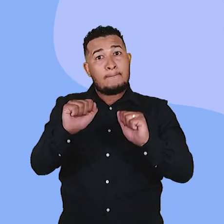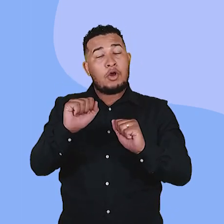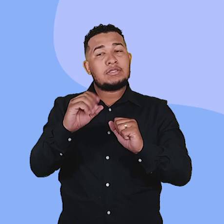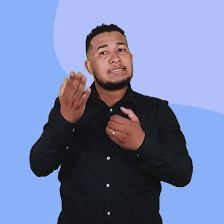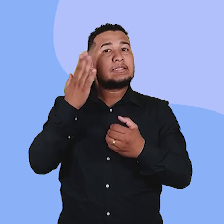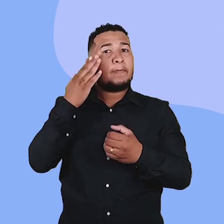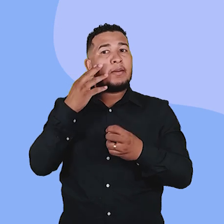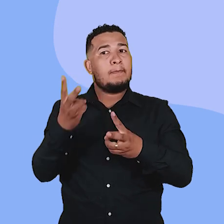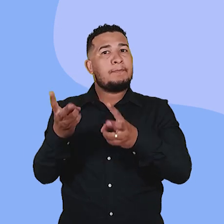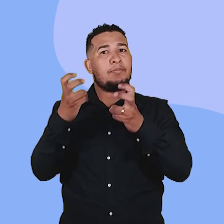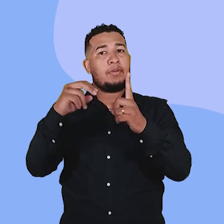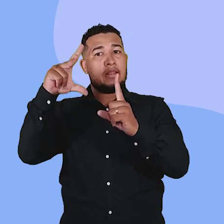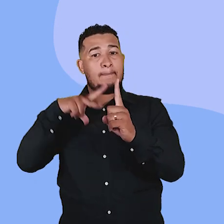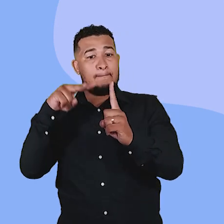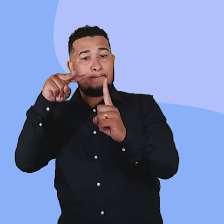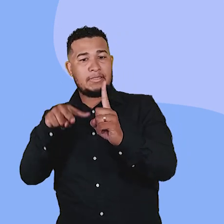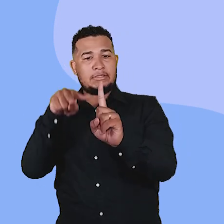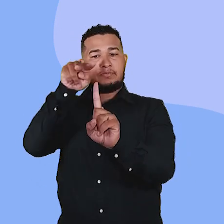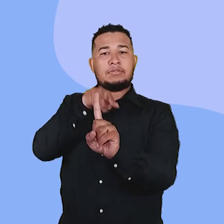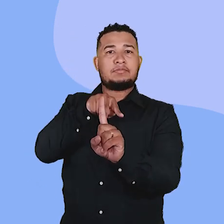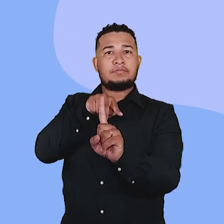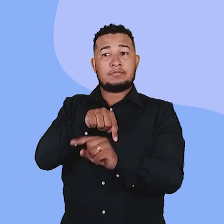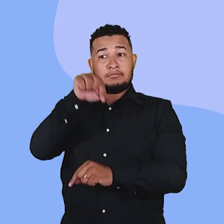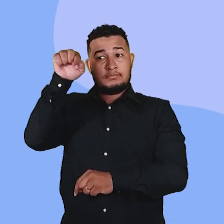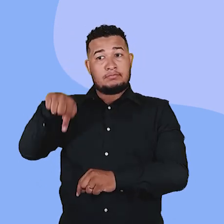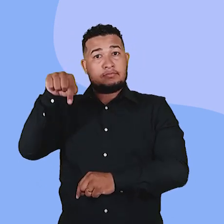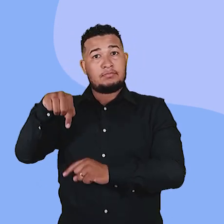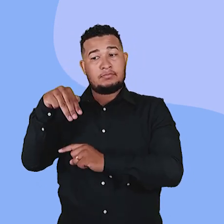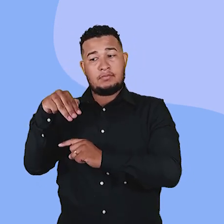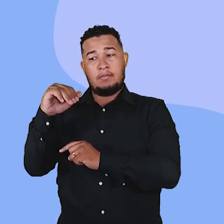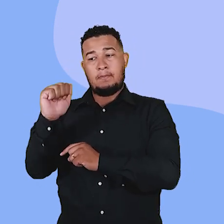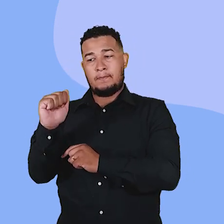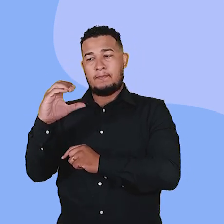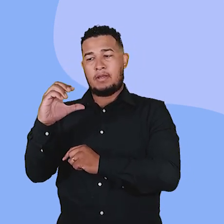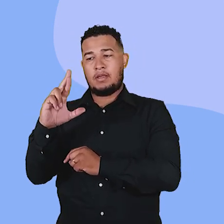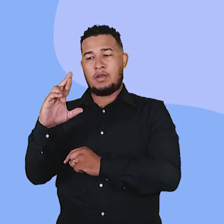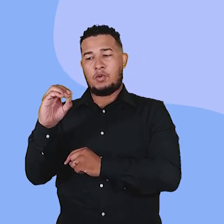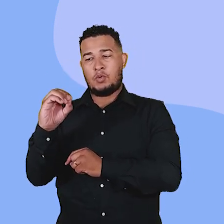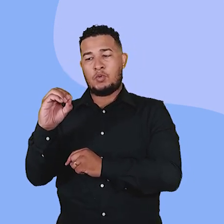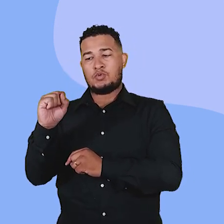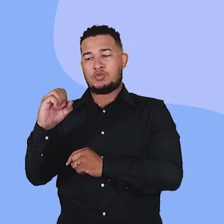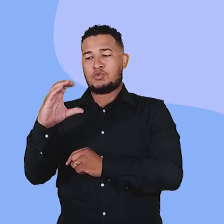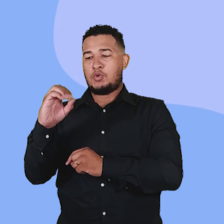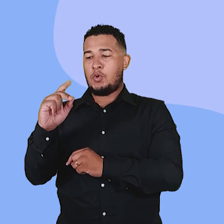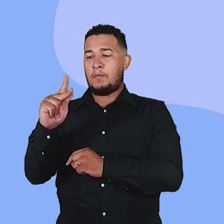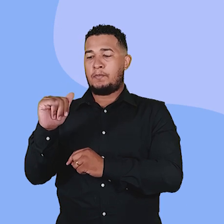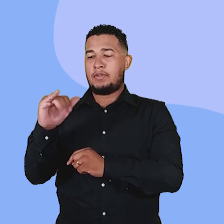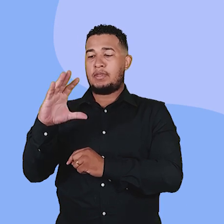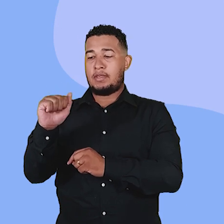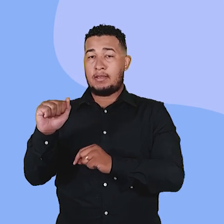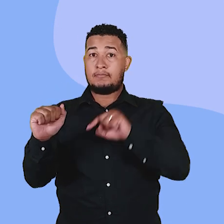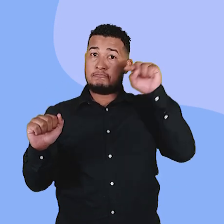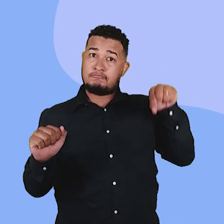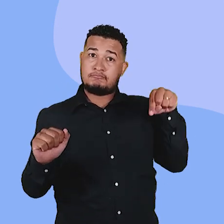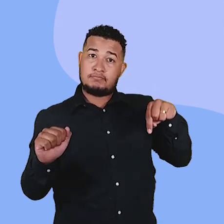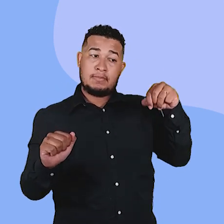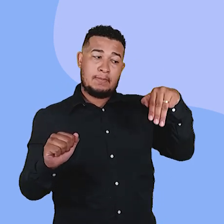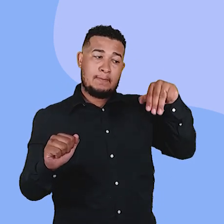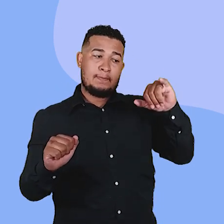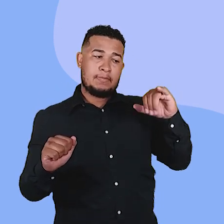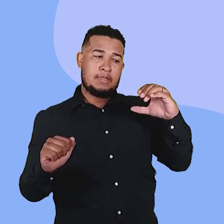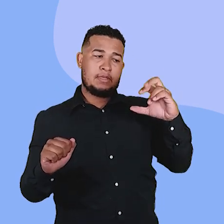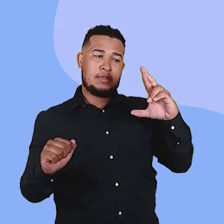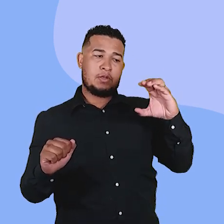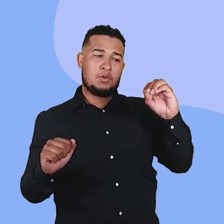ser interpretados sob duas perspectivas, a macroscópica e a microscópica, no qual a gente vai falar aqui durante a